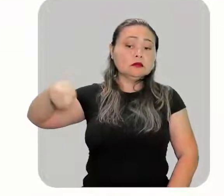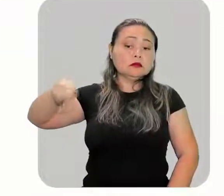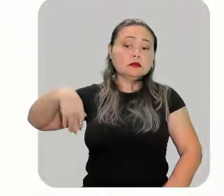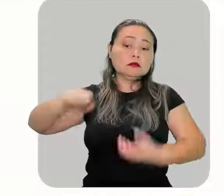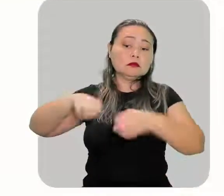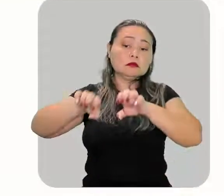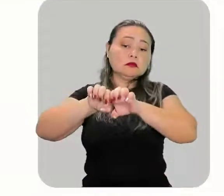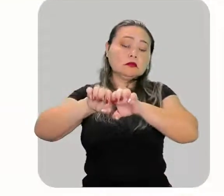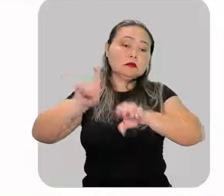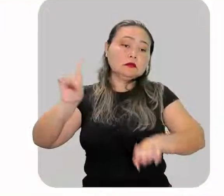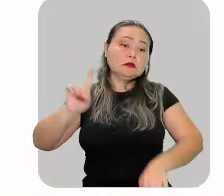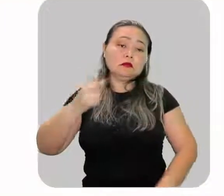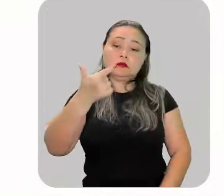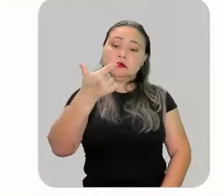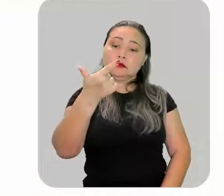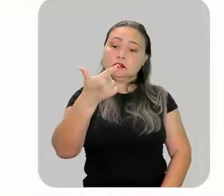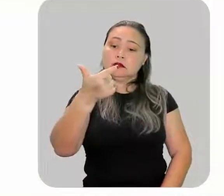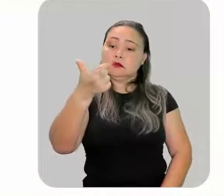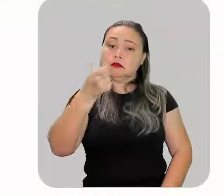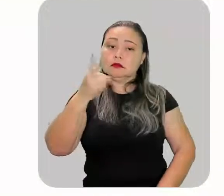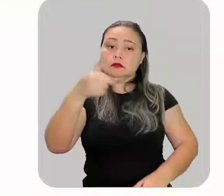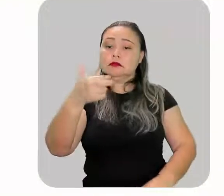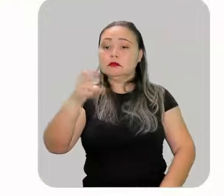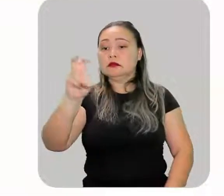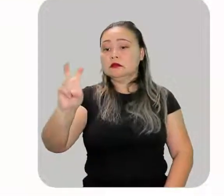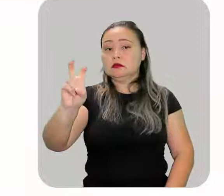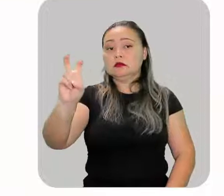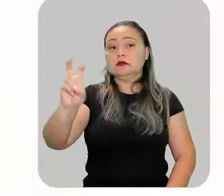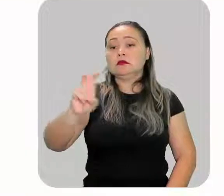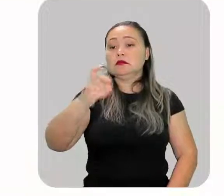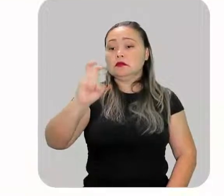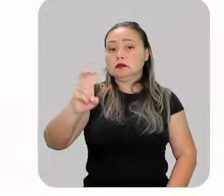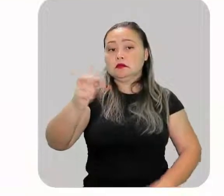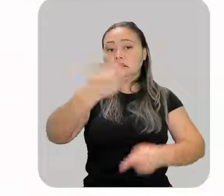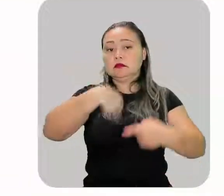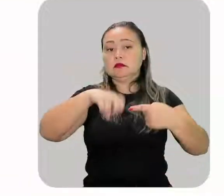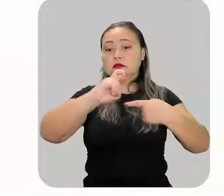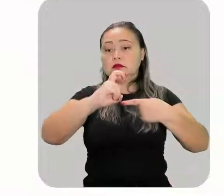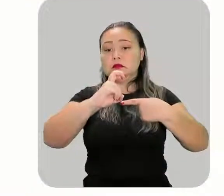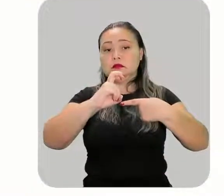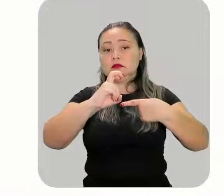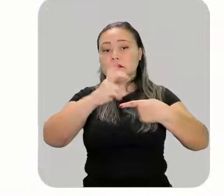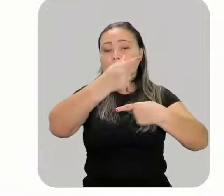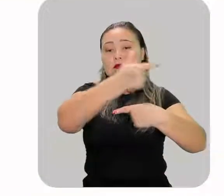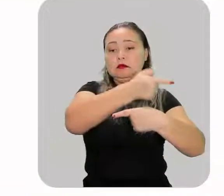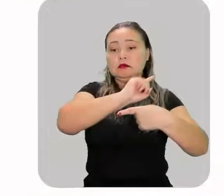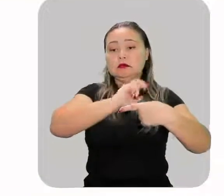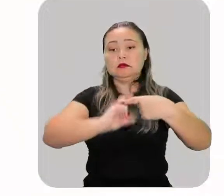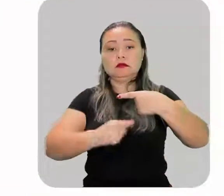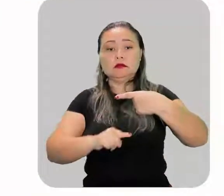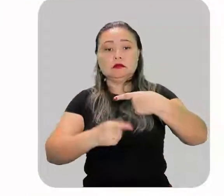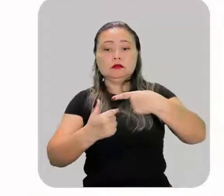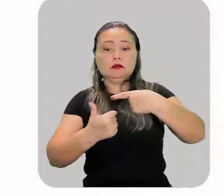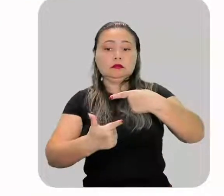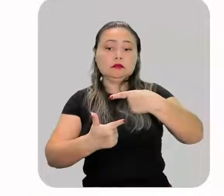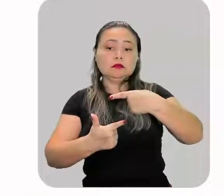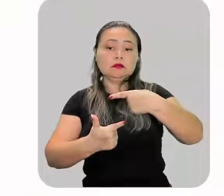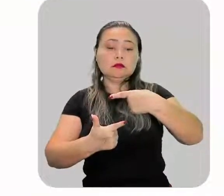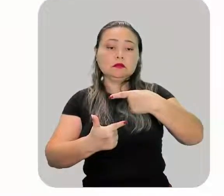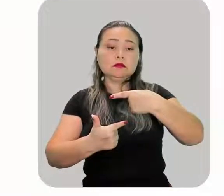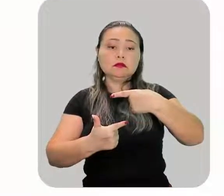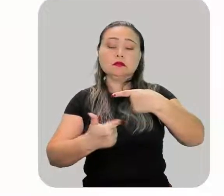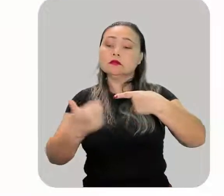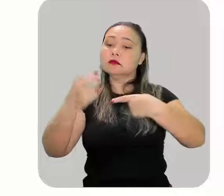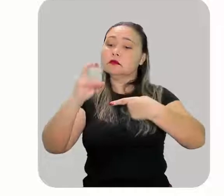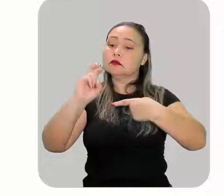equação, ó, 2x vai ser igual a 5, né? X é igual a 5 Está multiplicando, passa Dividindo.